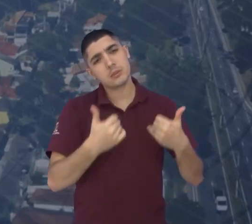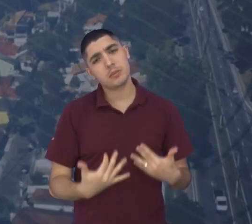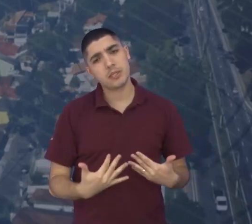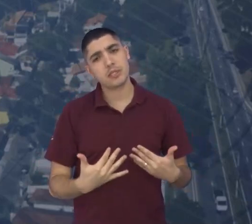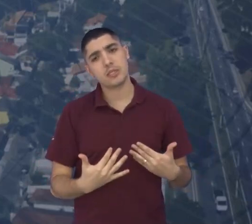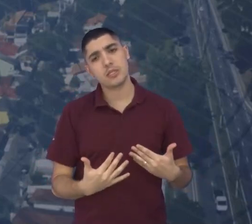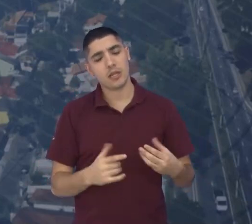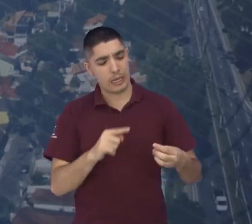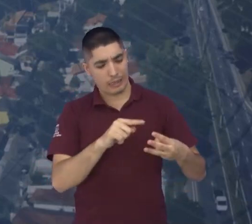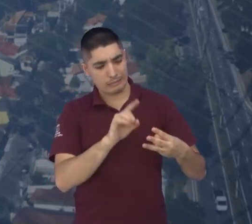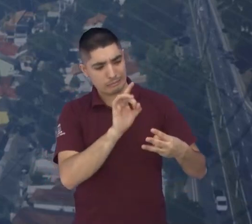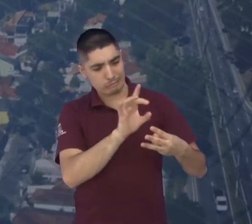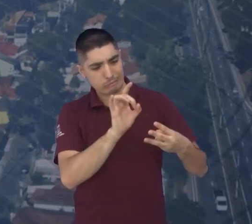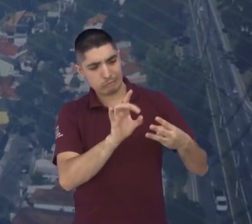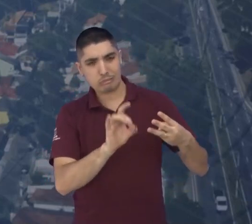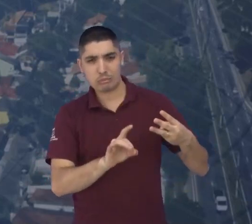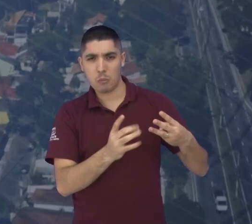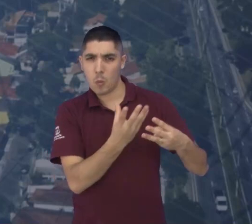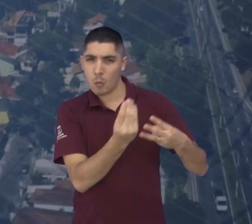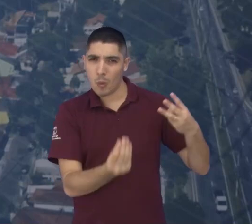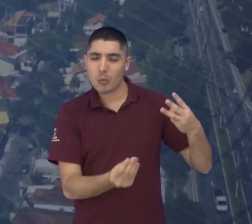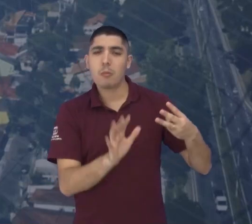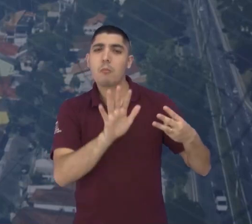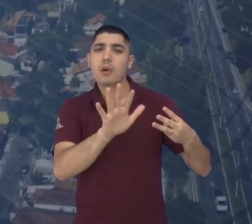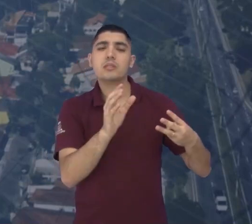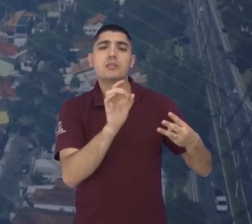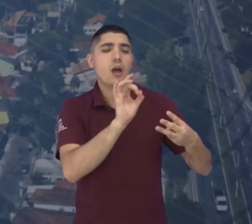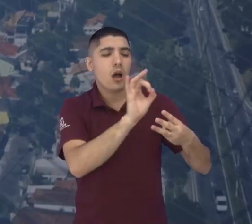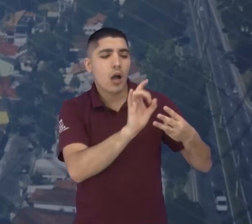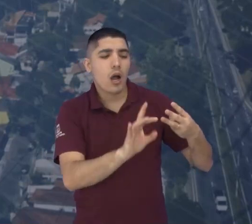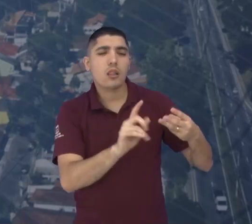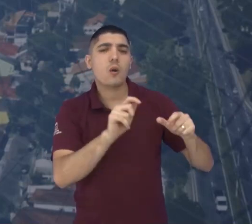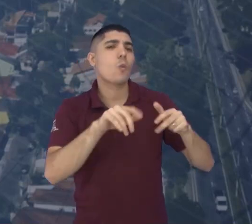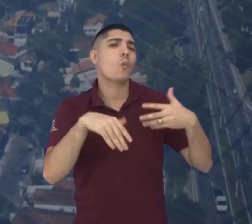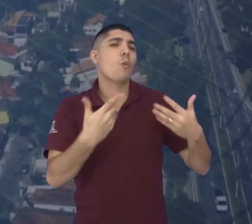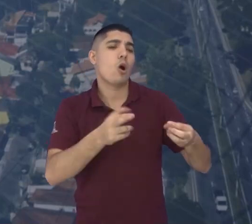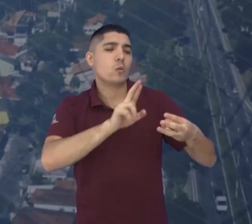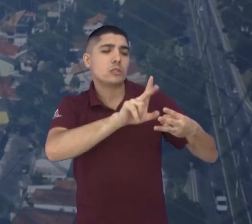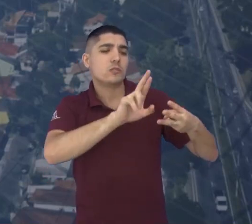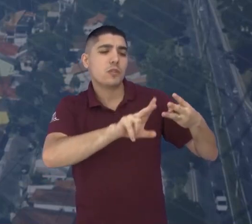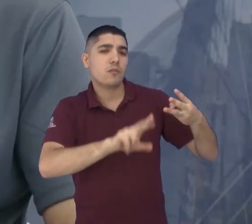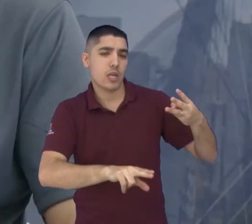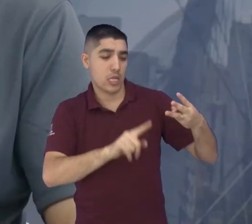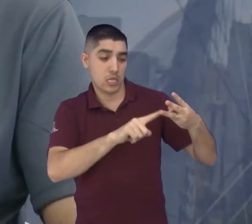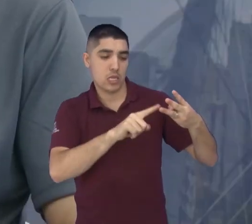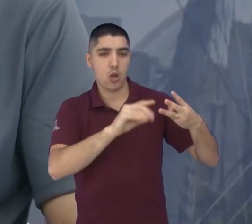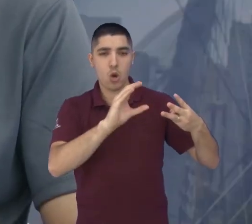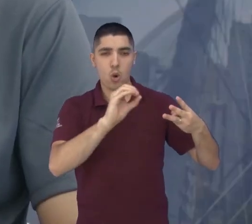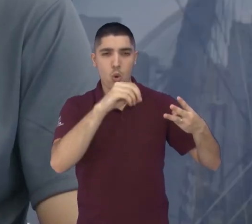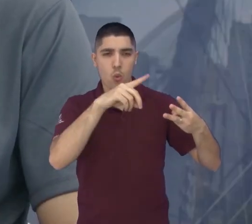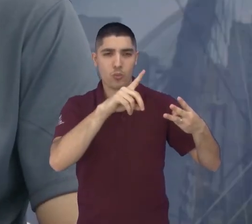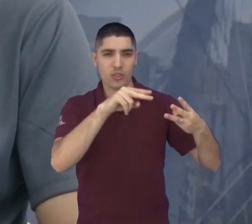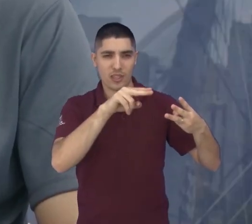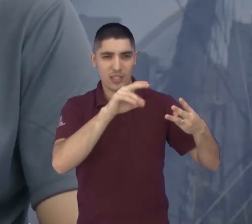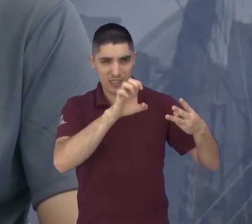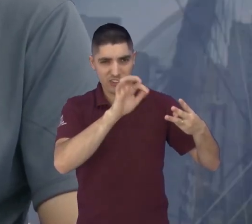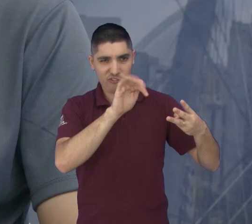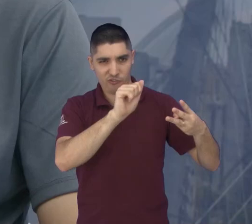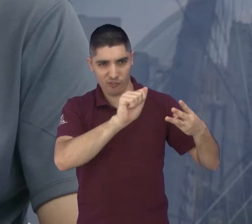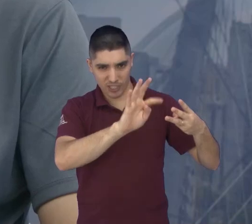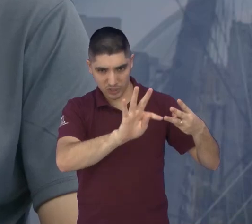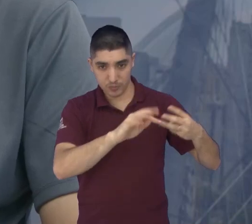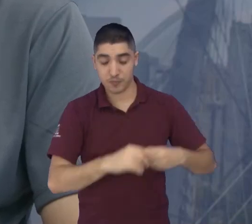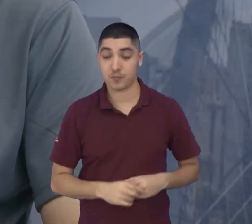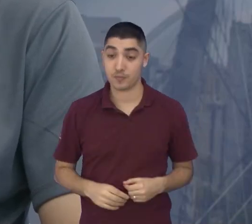muitos órgãos, né? Conta um pouquinho para a gente também da particularidade do CONDEFAT. Antes de chegar na questão